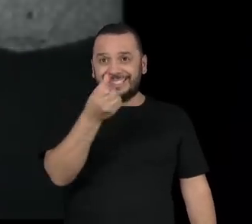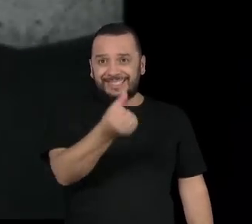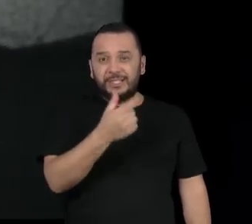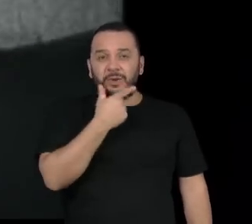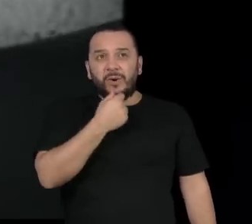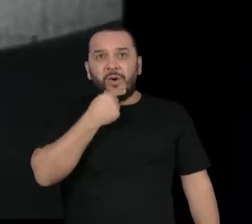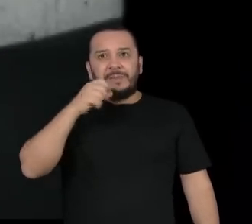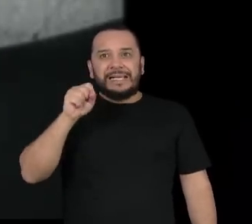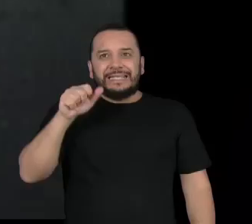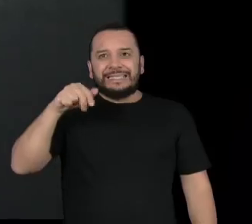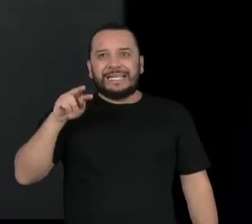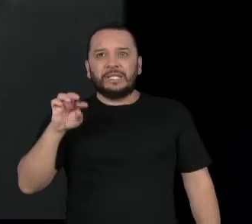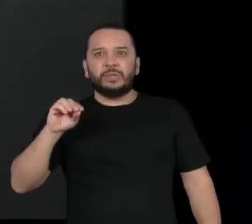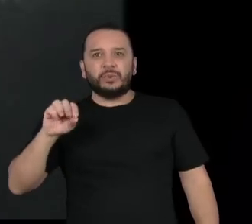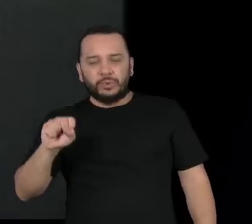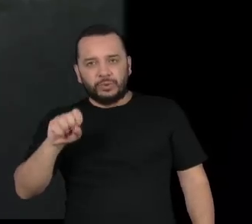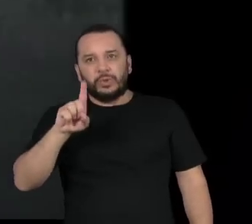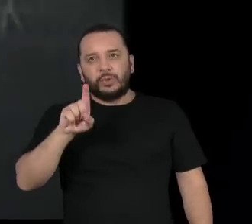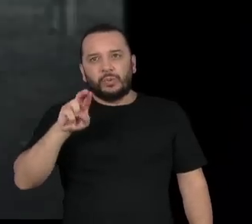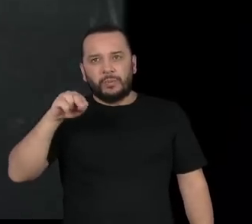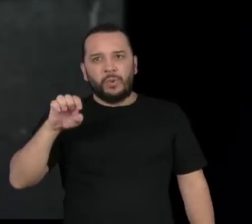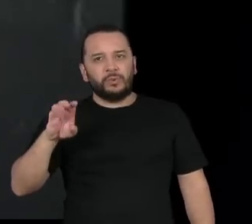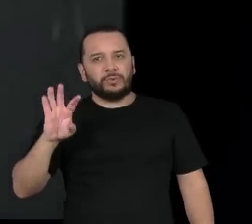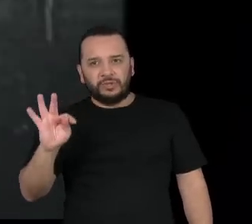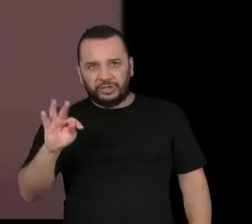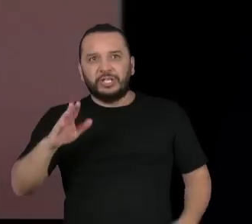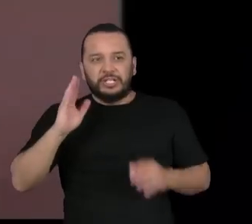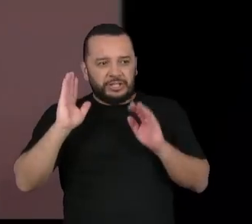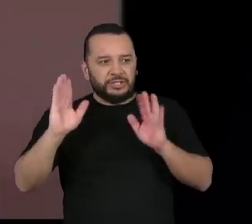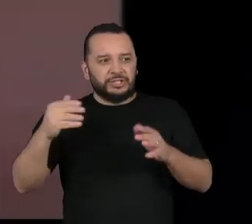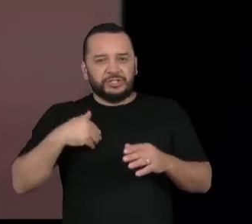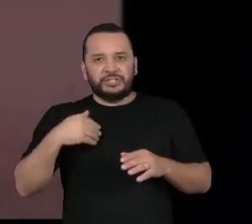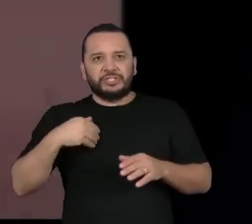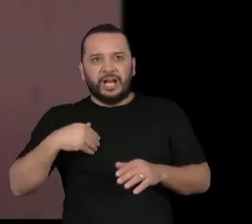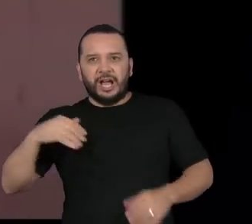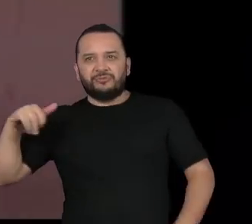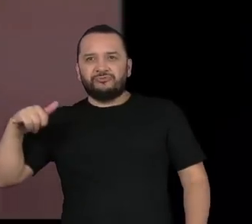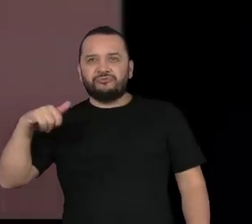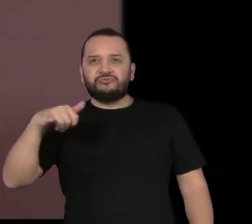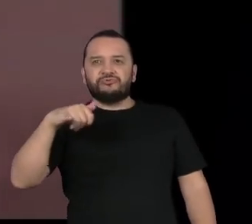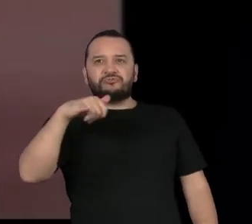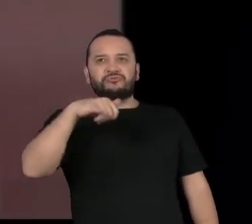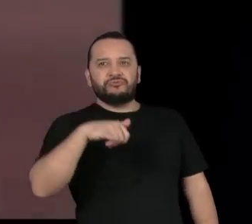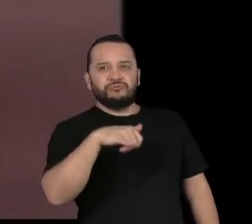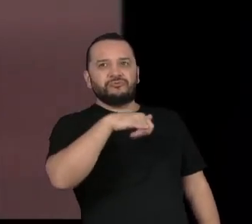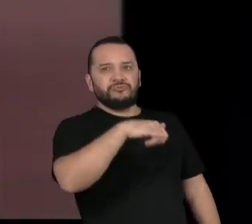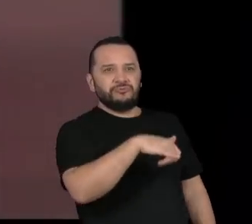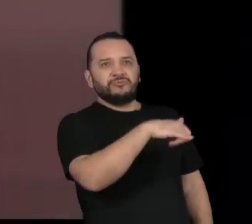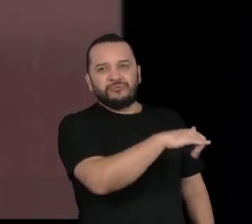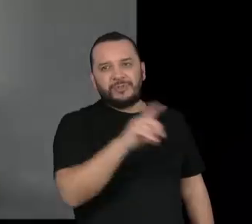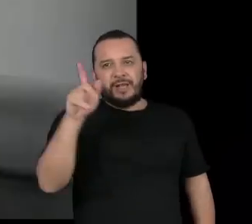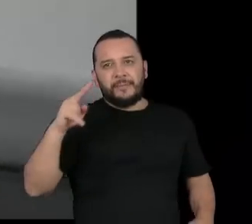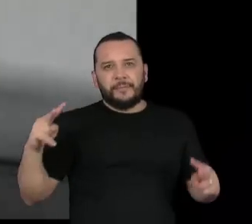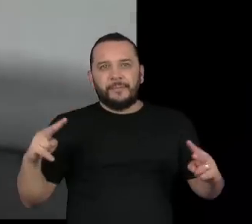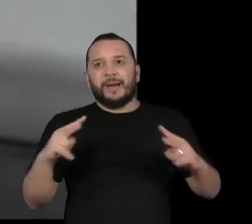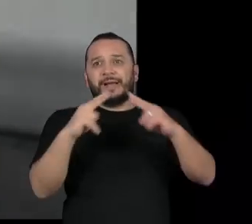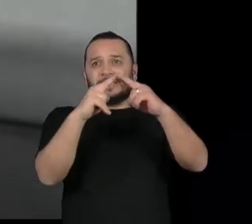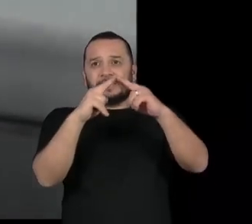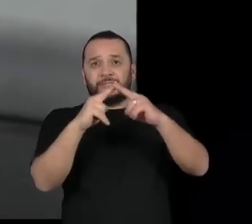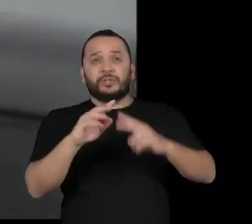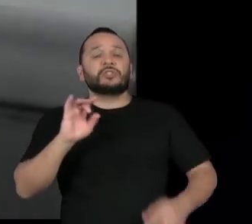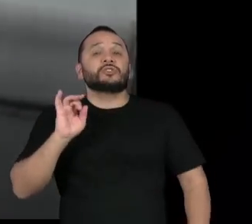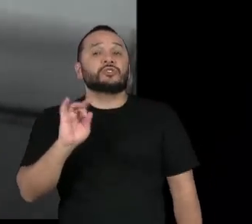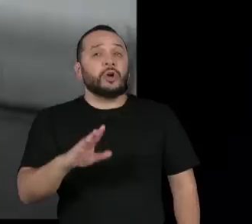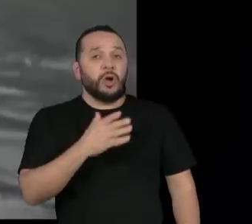história ao pilotar o seu 14 bis sob o céu de Paris. No princípio, apenas os